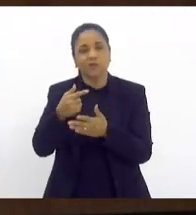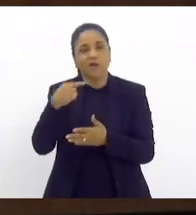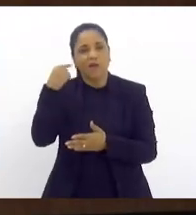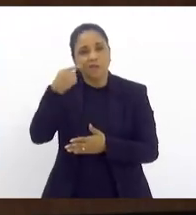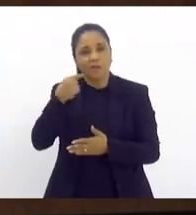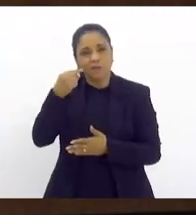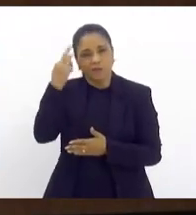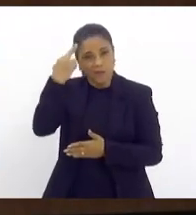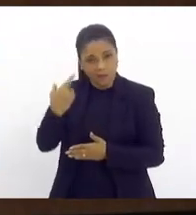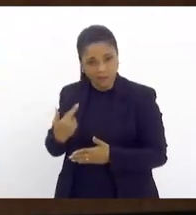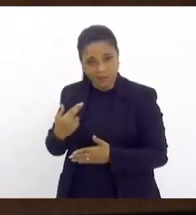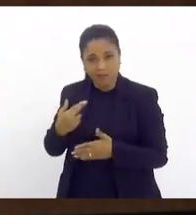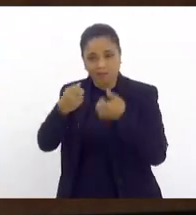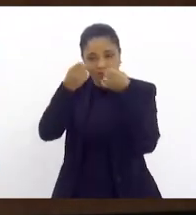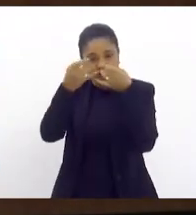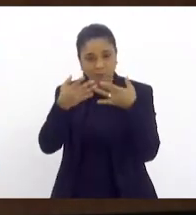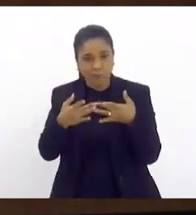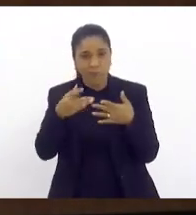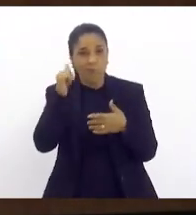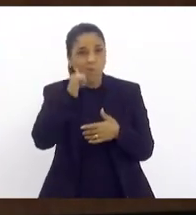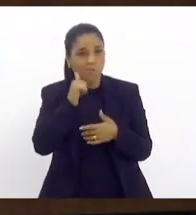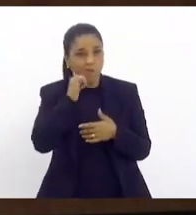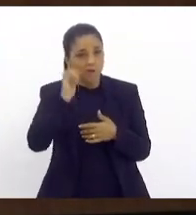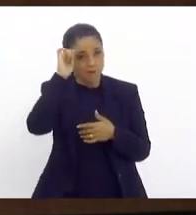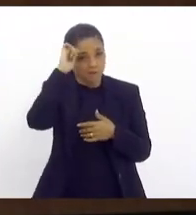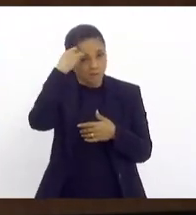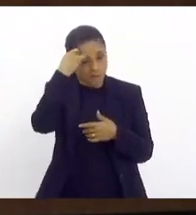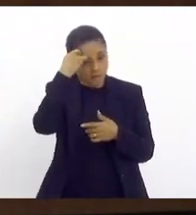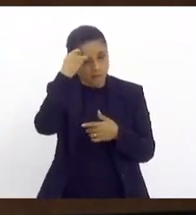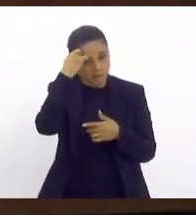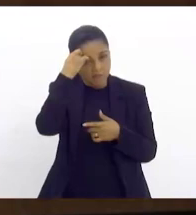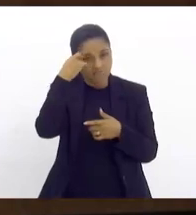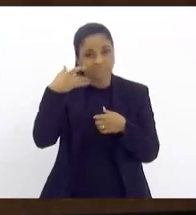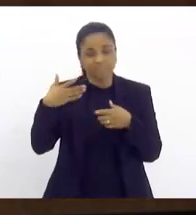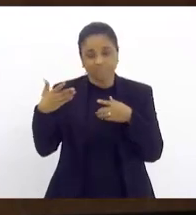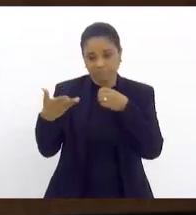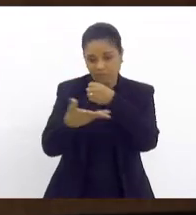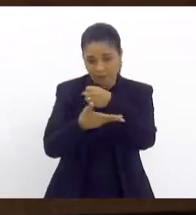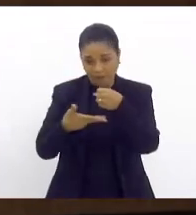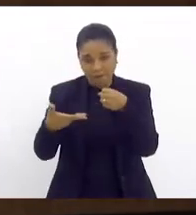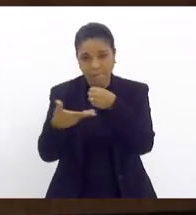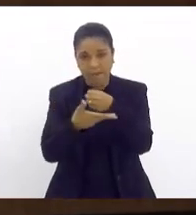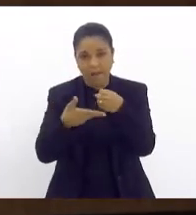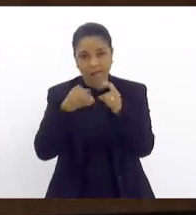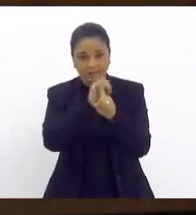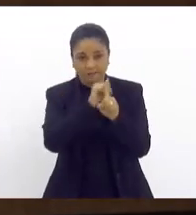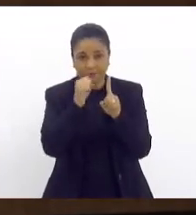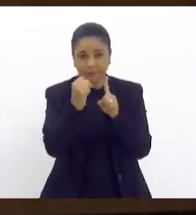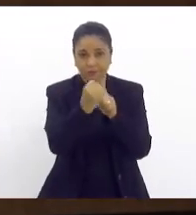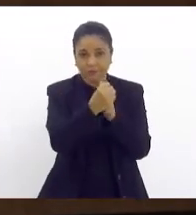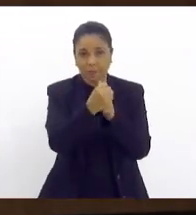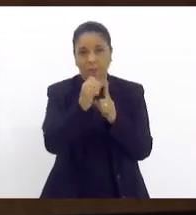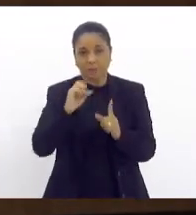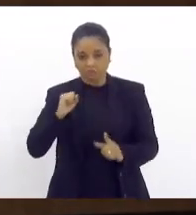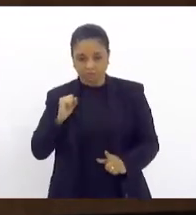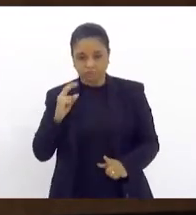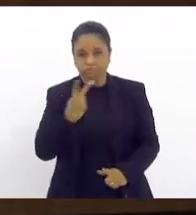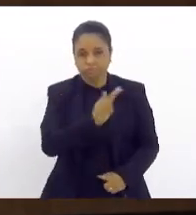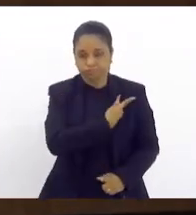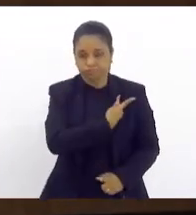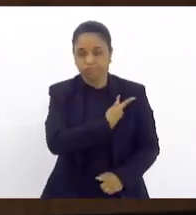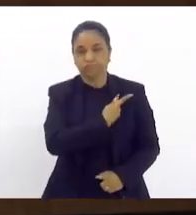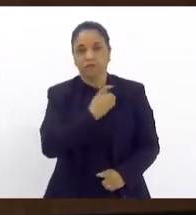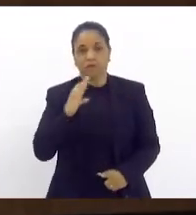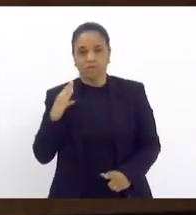trouxe de que somos as mulheres negras a base da pirâmide social fala obviamente de mulheres trans travestis mulheres lésbicas